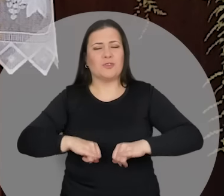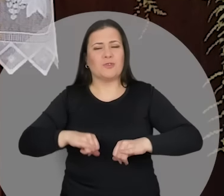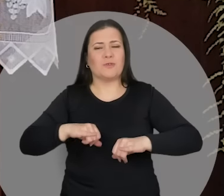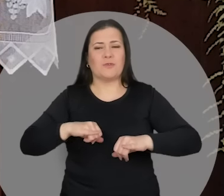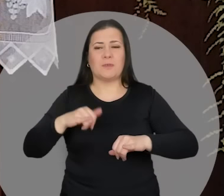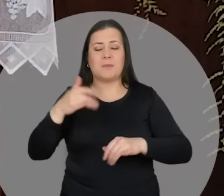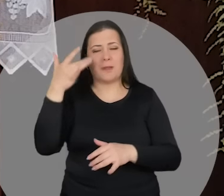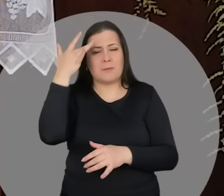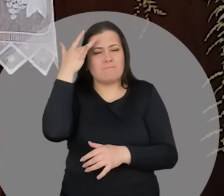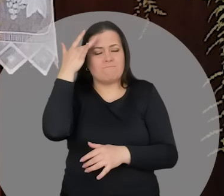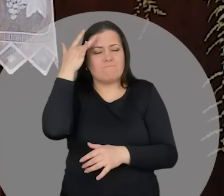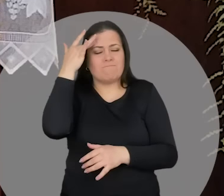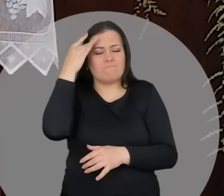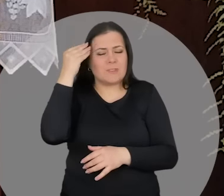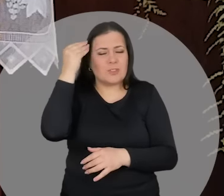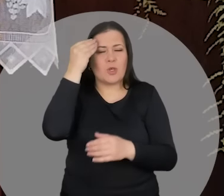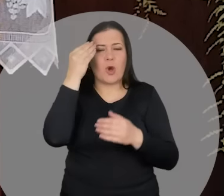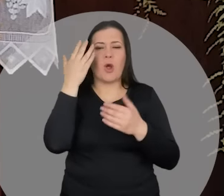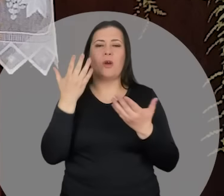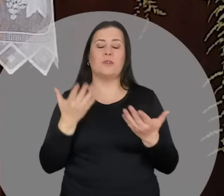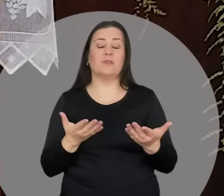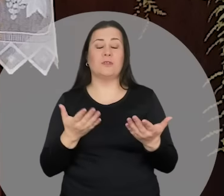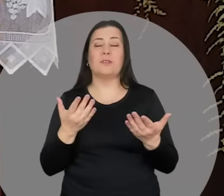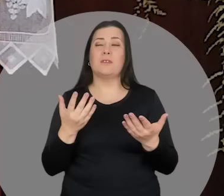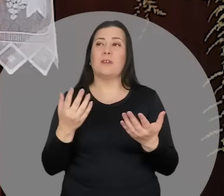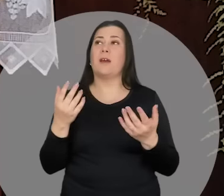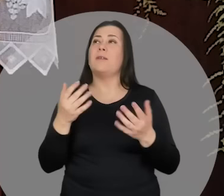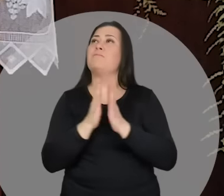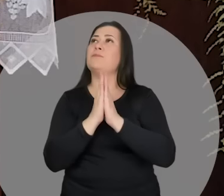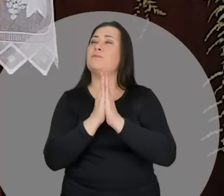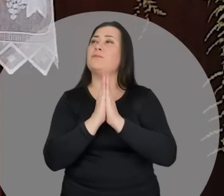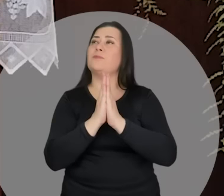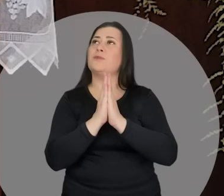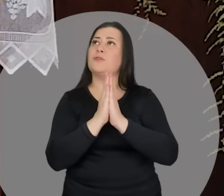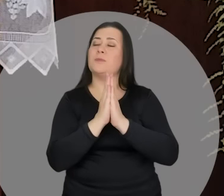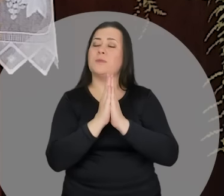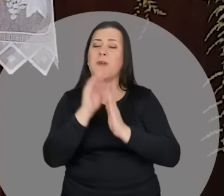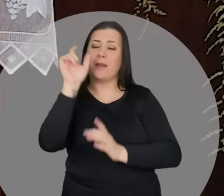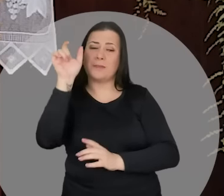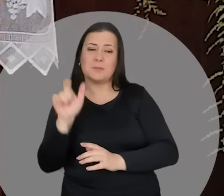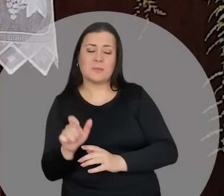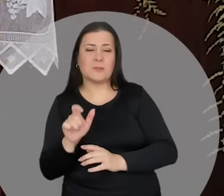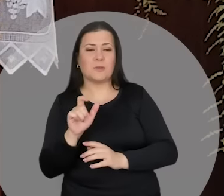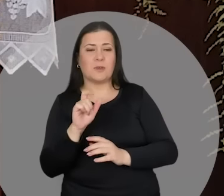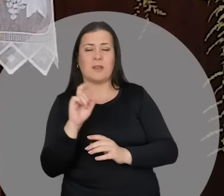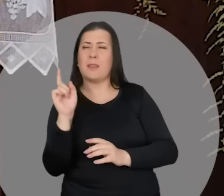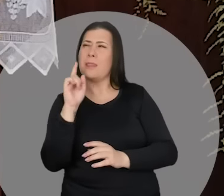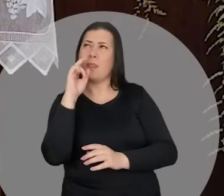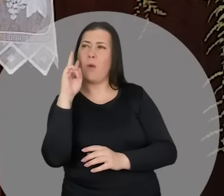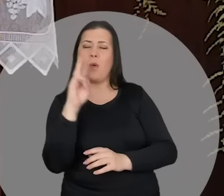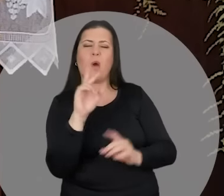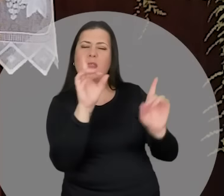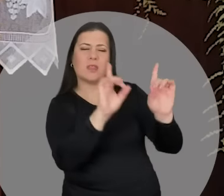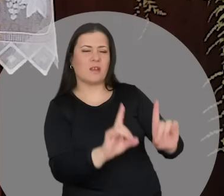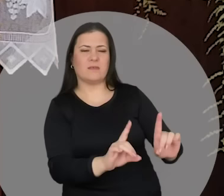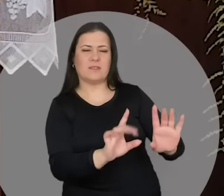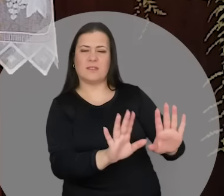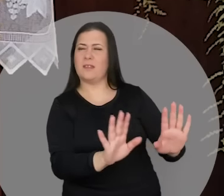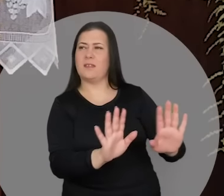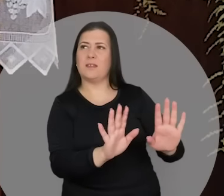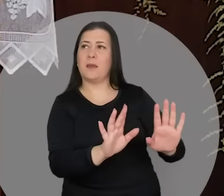Clamamos para que as pessoas vejam menos as deficiências e mais os dons